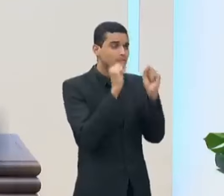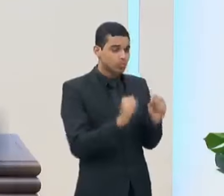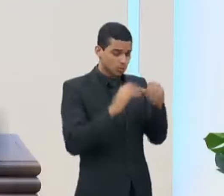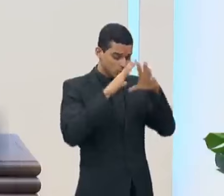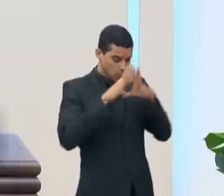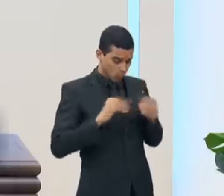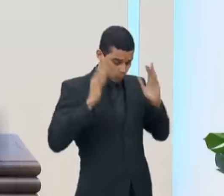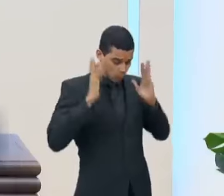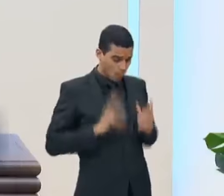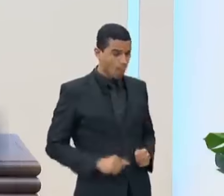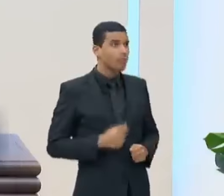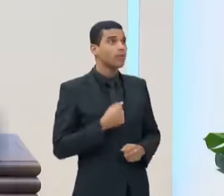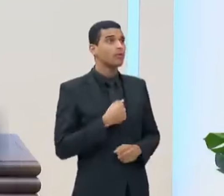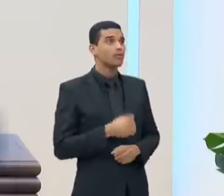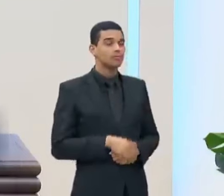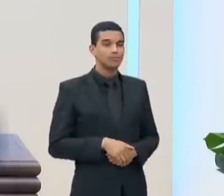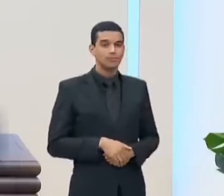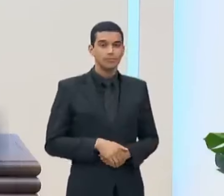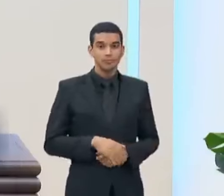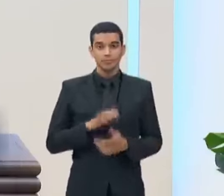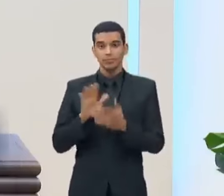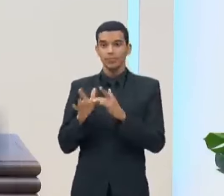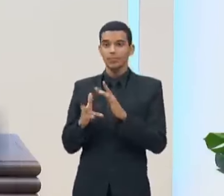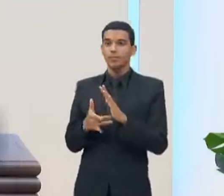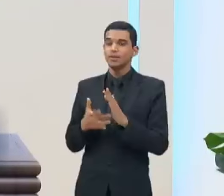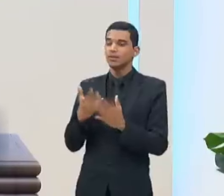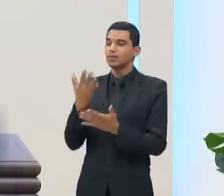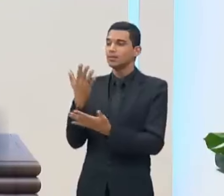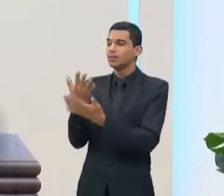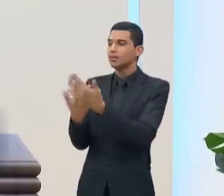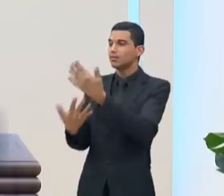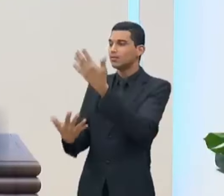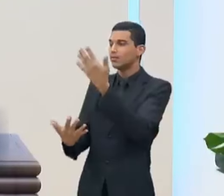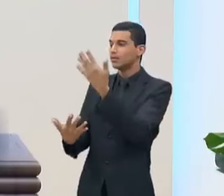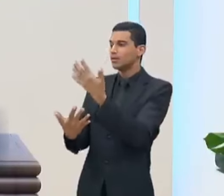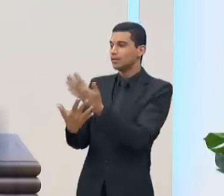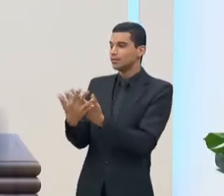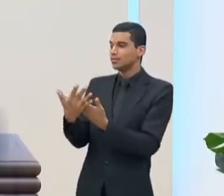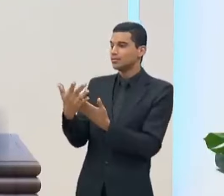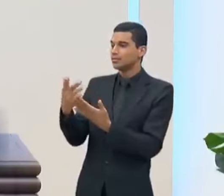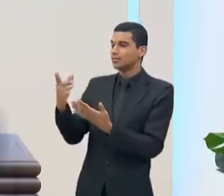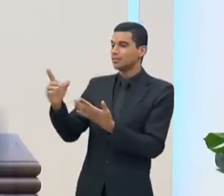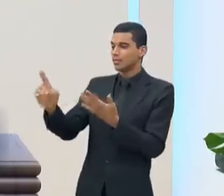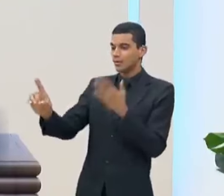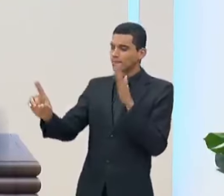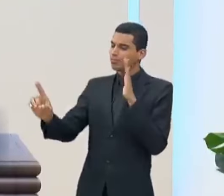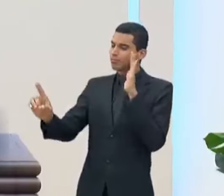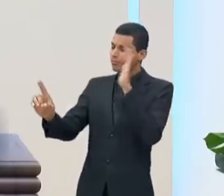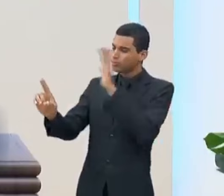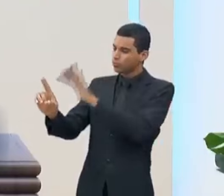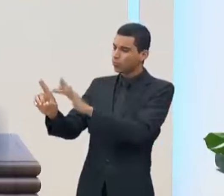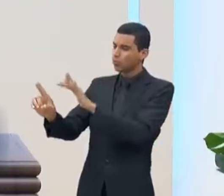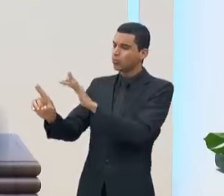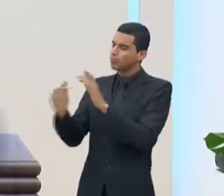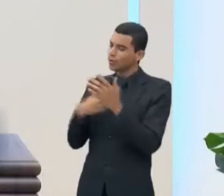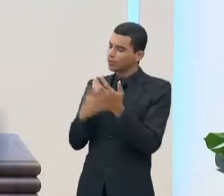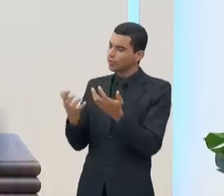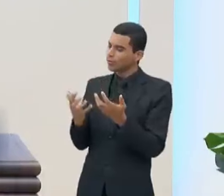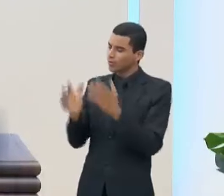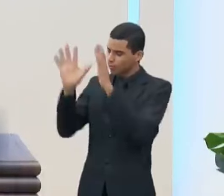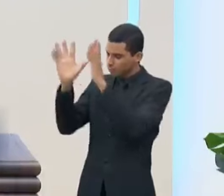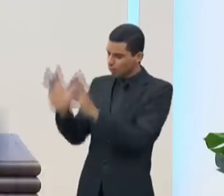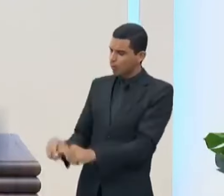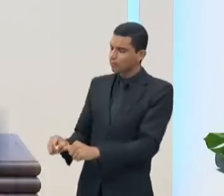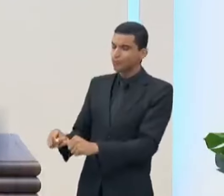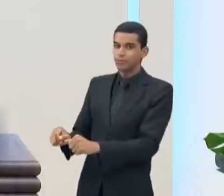Jesus, estendendo a mão, tocou nele, dizendo: quero sim, fique limpo. E no